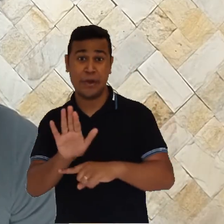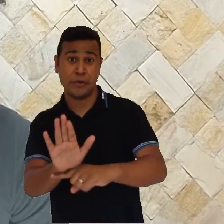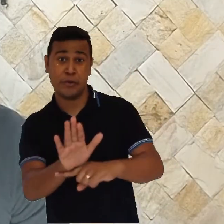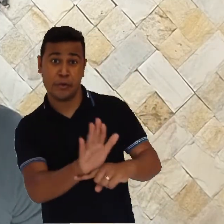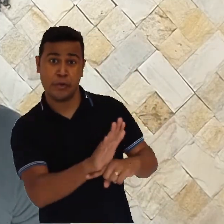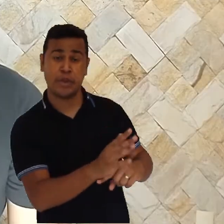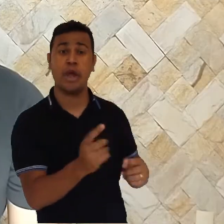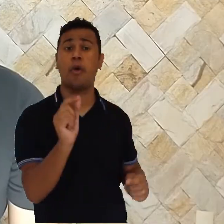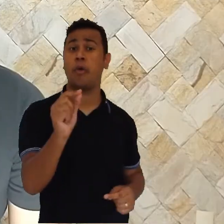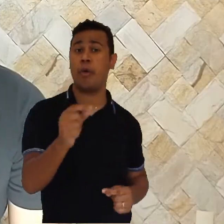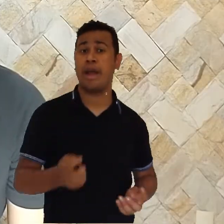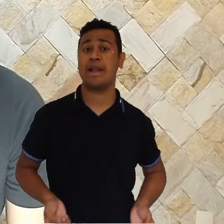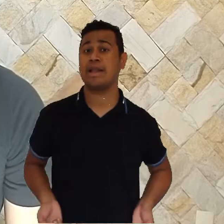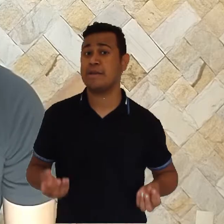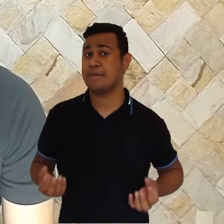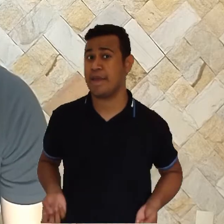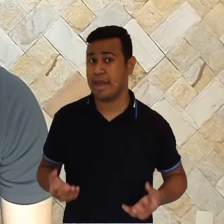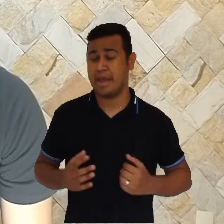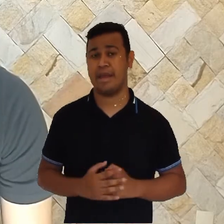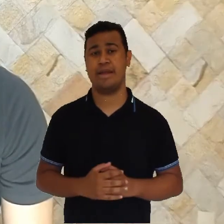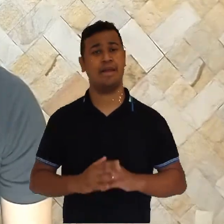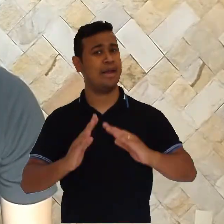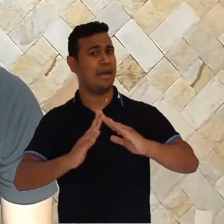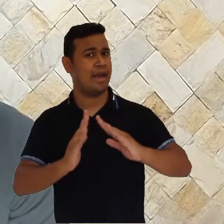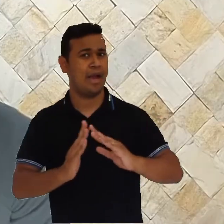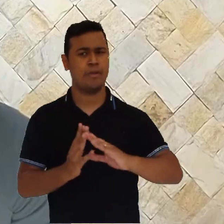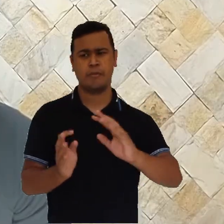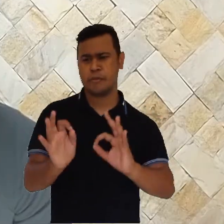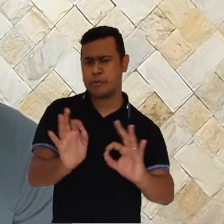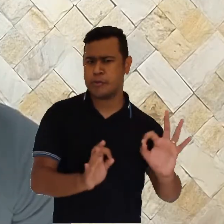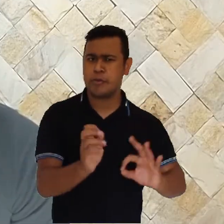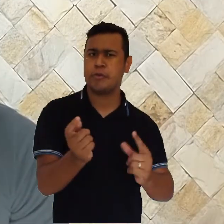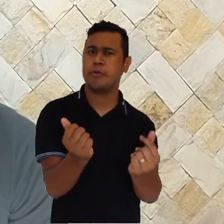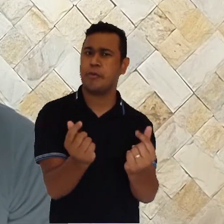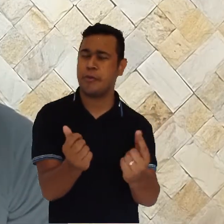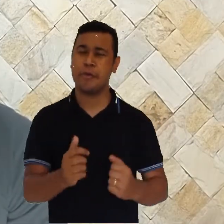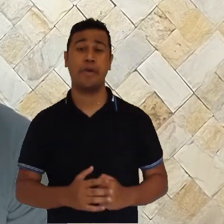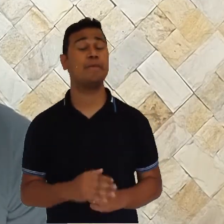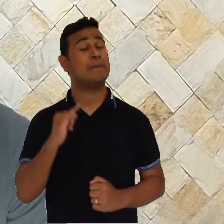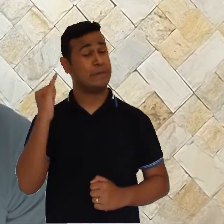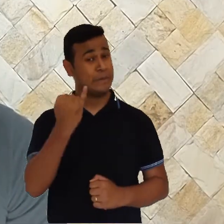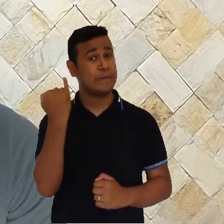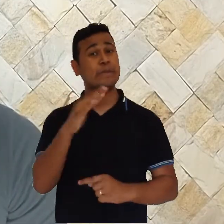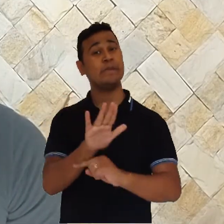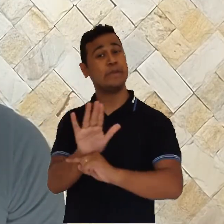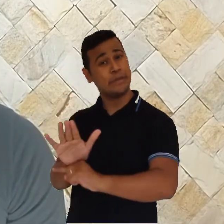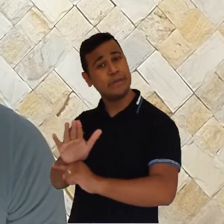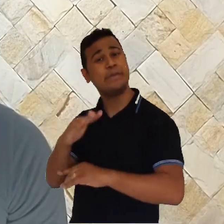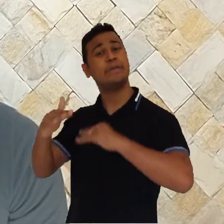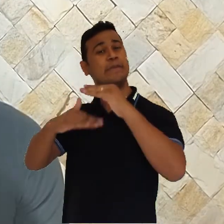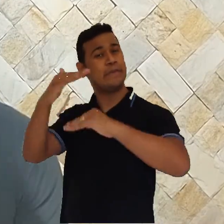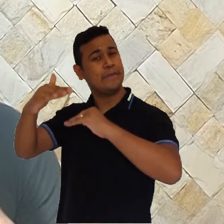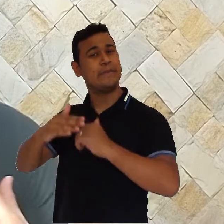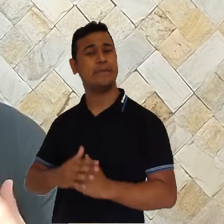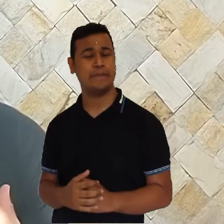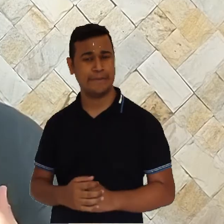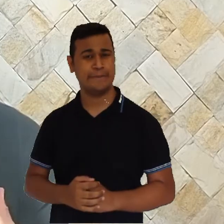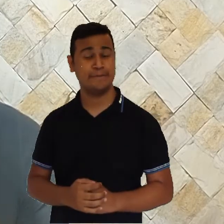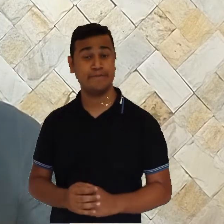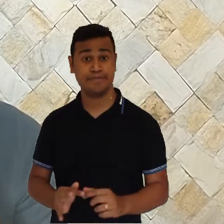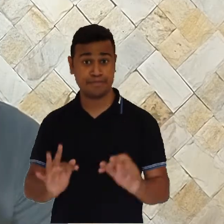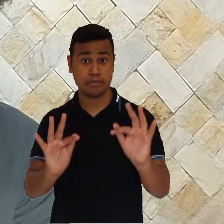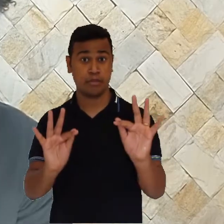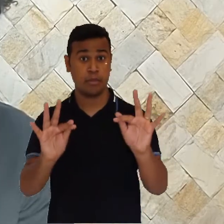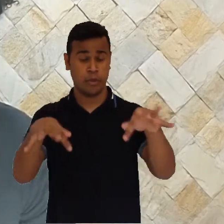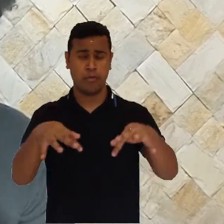gasto na tarefa, pensar e planejar antes de agir, tentar dividir a tarefa em etapas para que eles